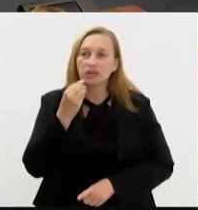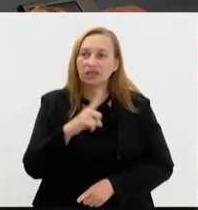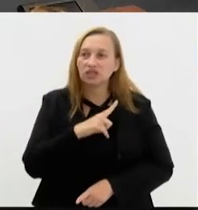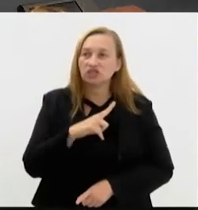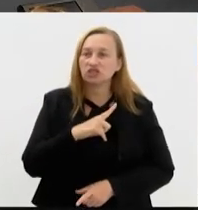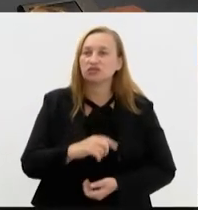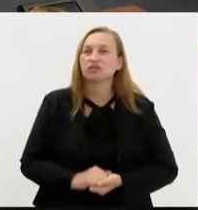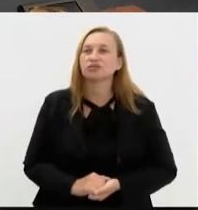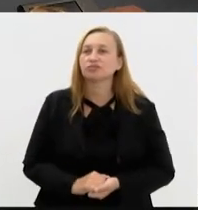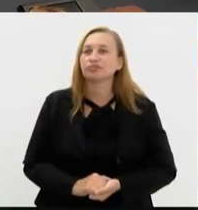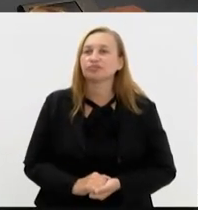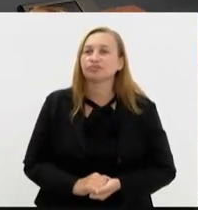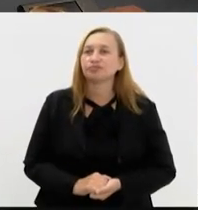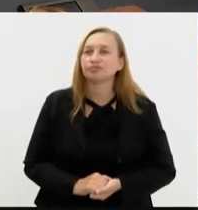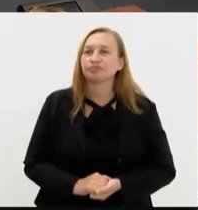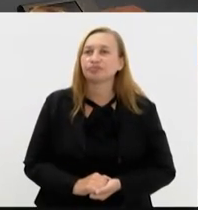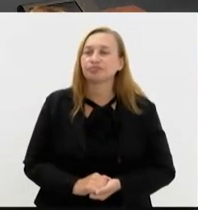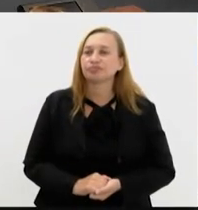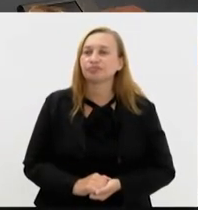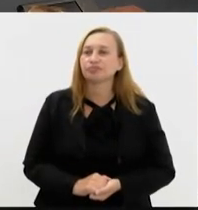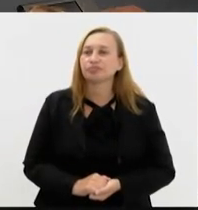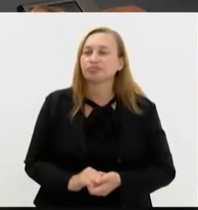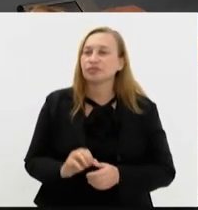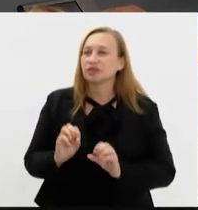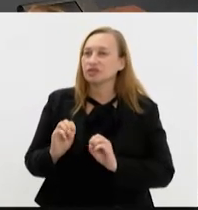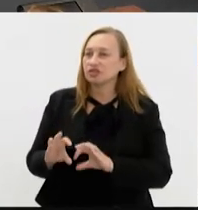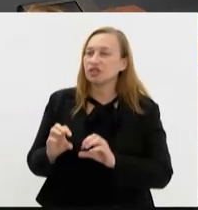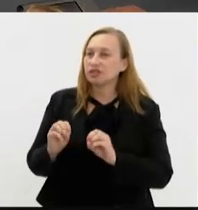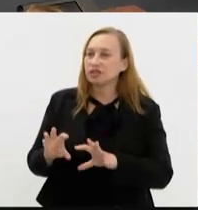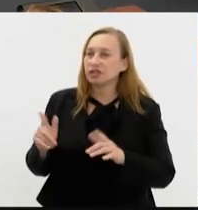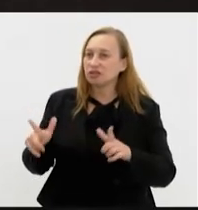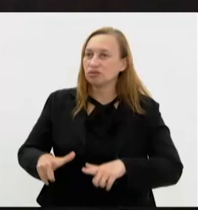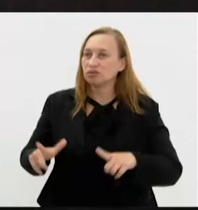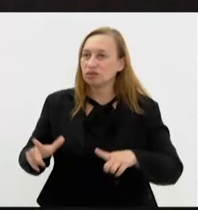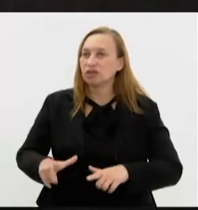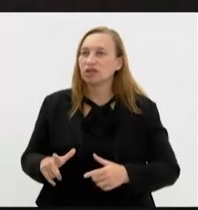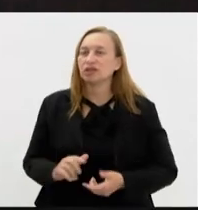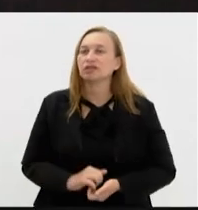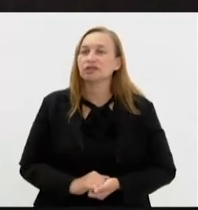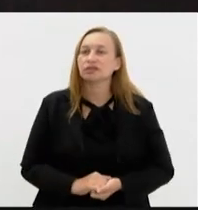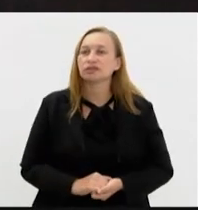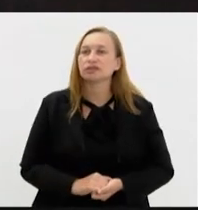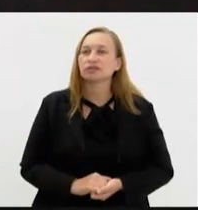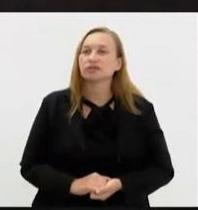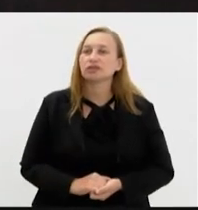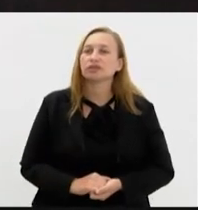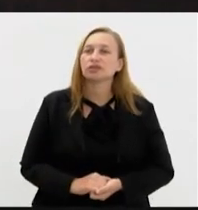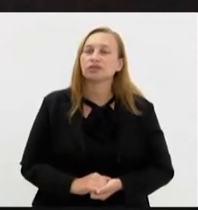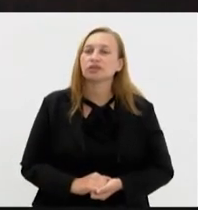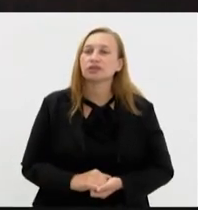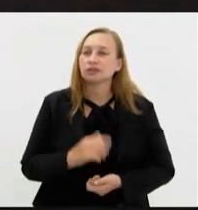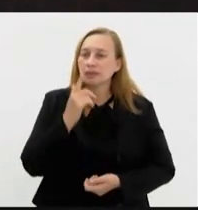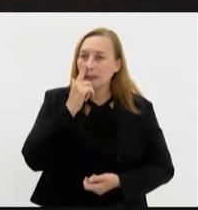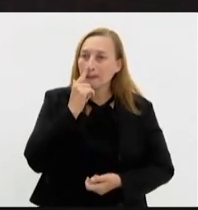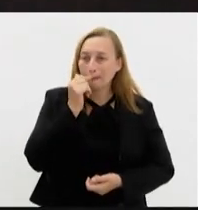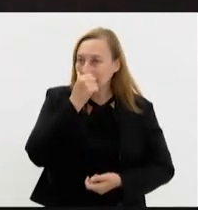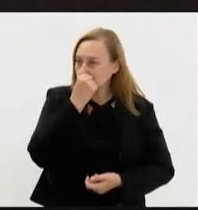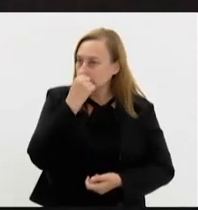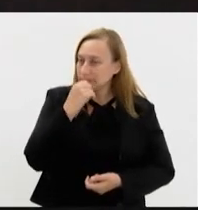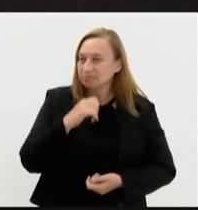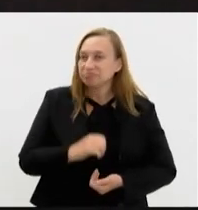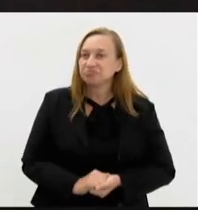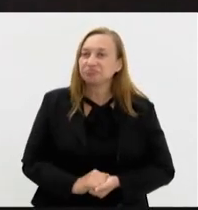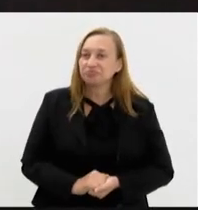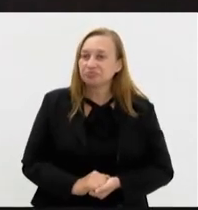de eh lecionar em diversos cursos de pós-graduação né prof na década de 2000 lá e realmente é um celeiro